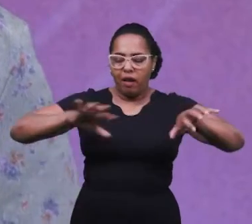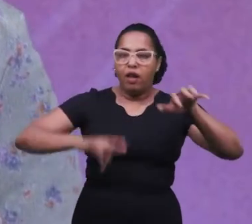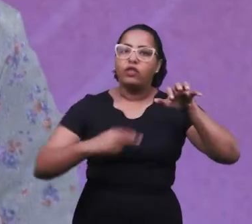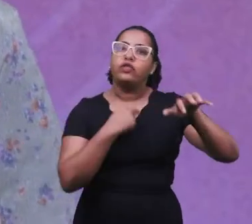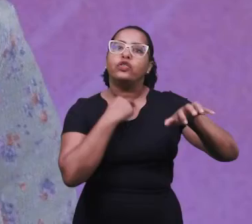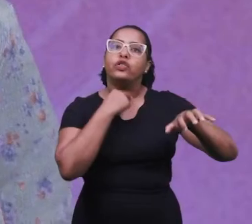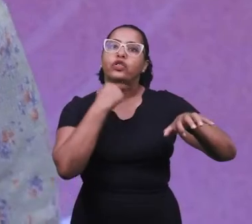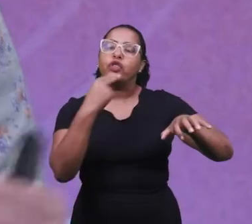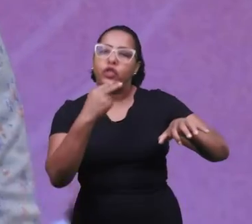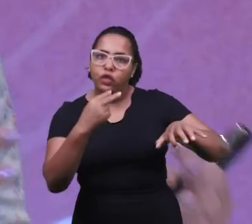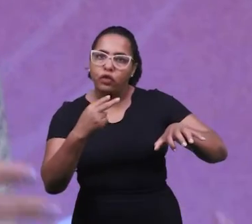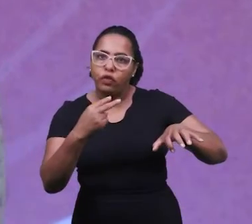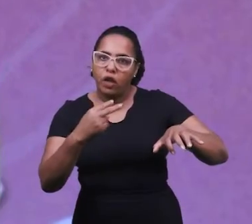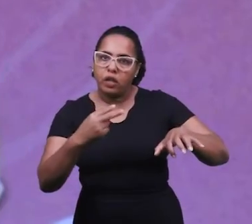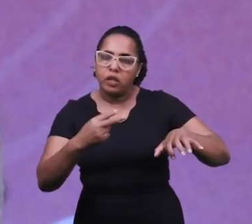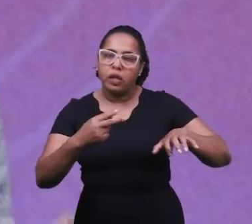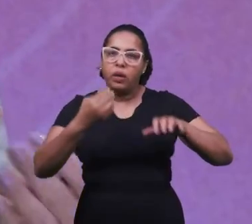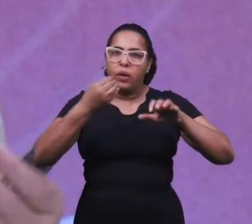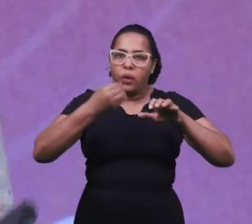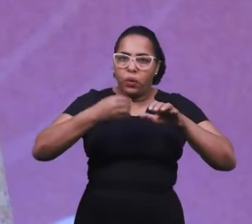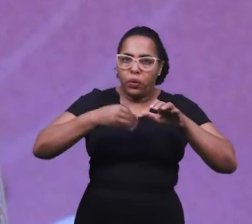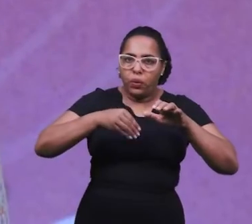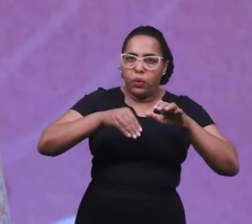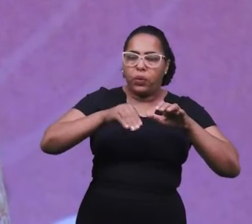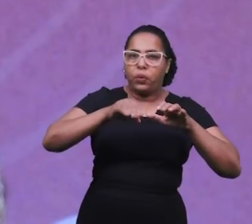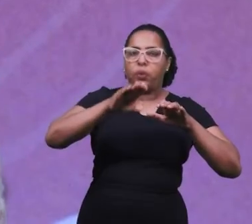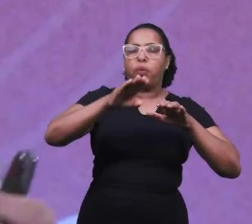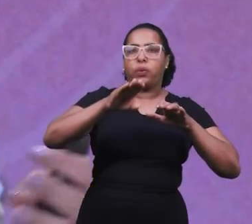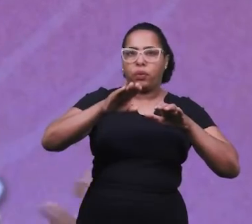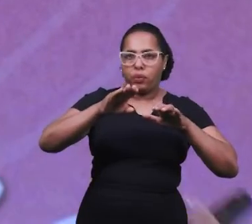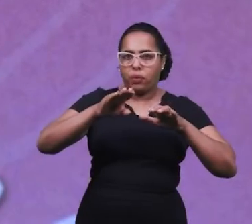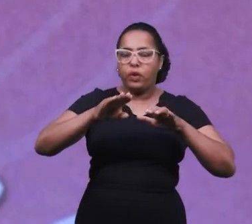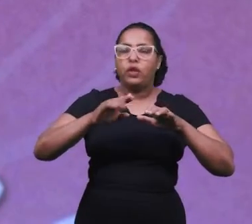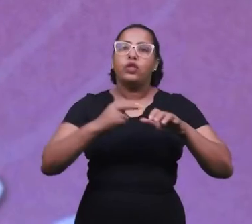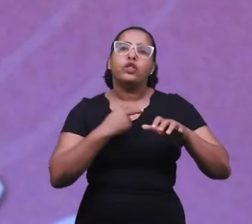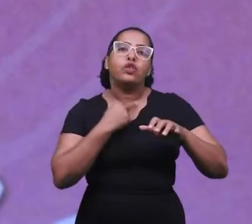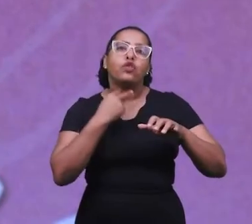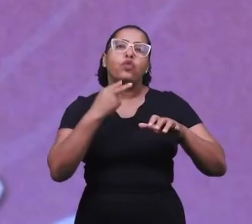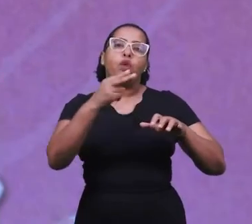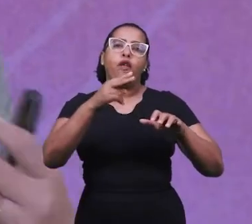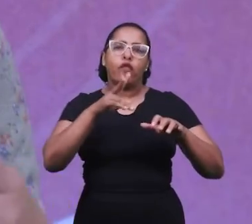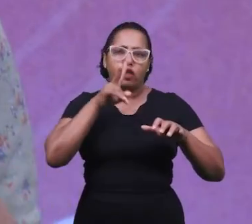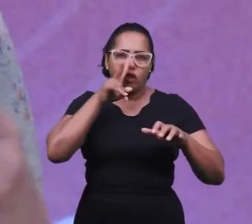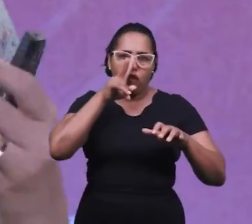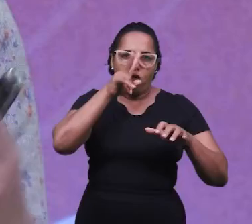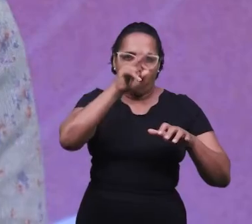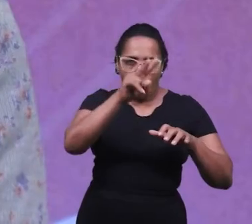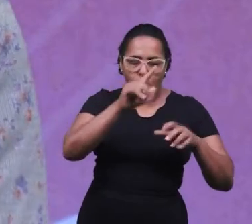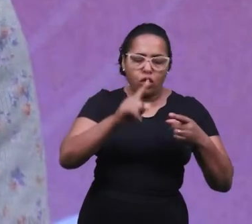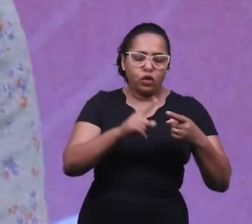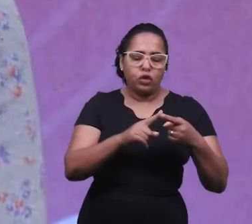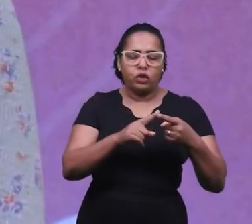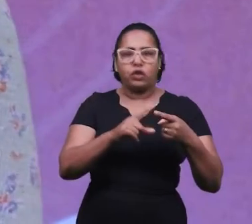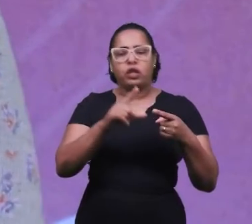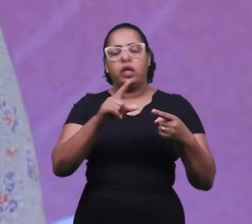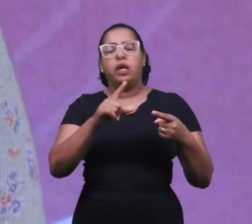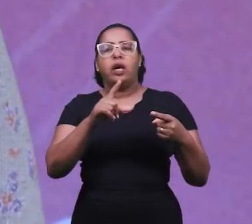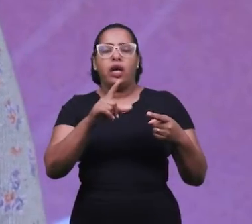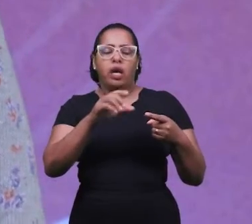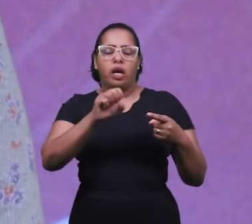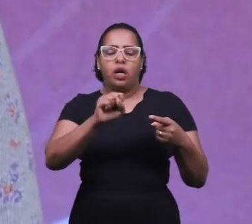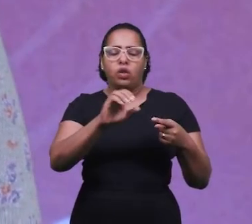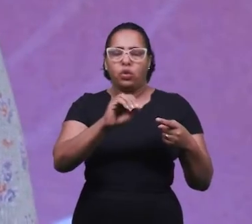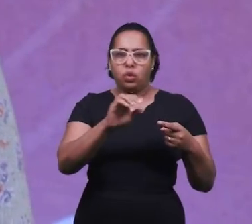das vozes. Temos sopranos e contraltos nos naipes femininos, temos tenores e